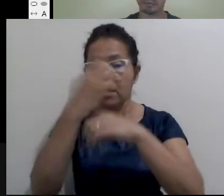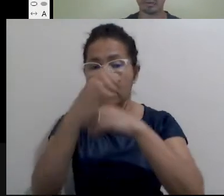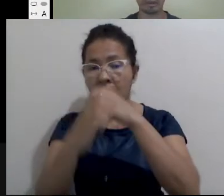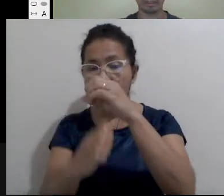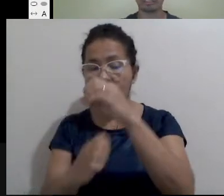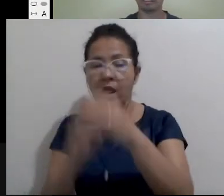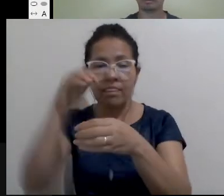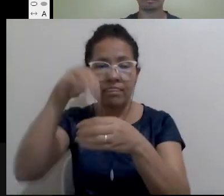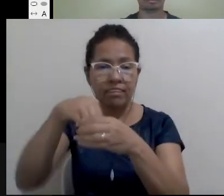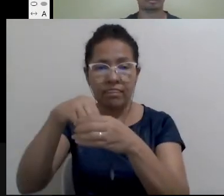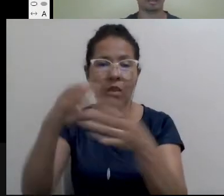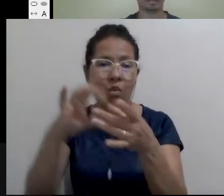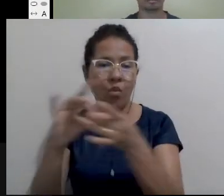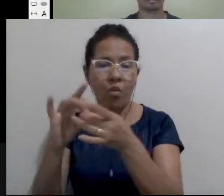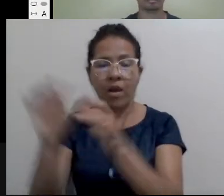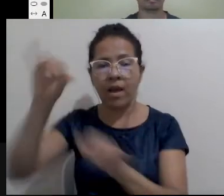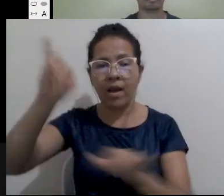químicas, tá bom? Eles estão ali nos